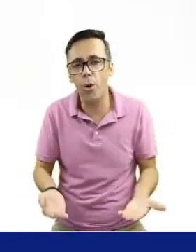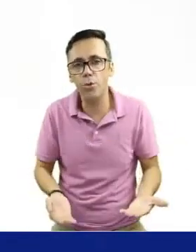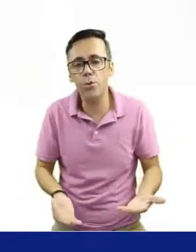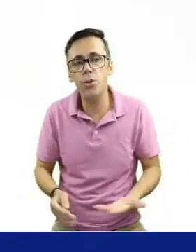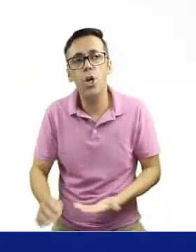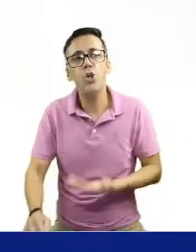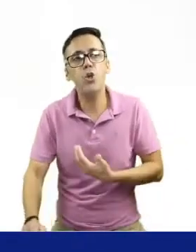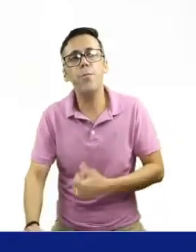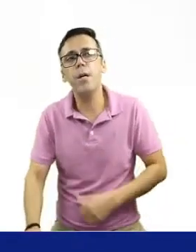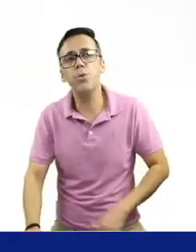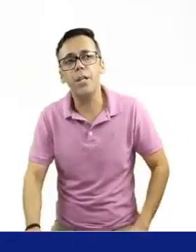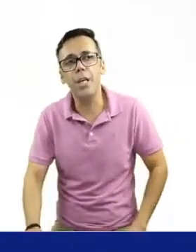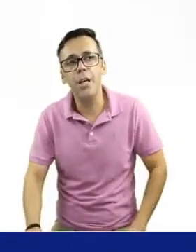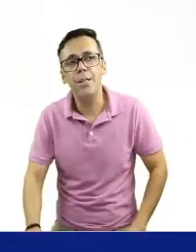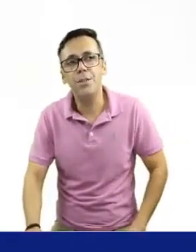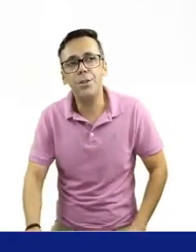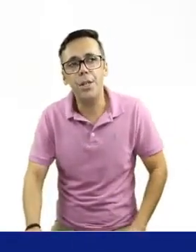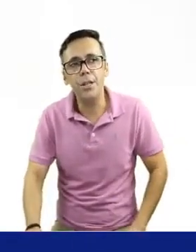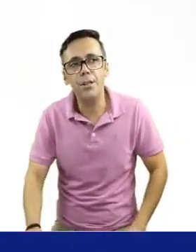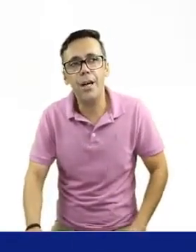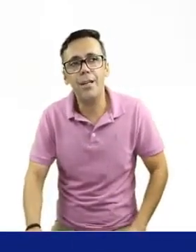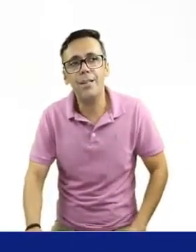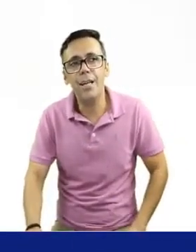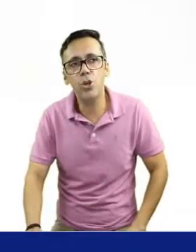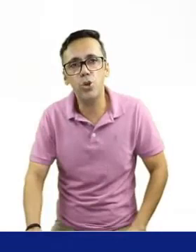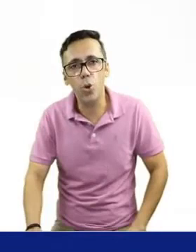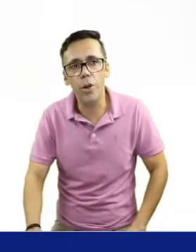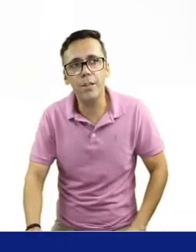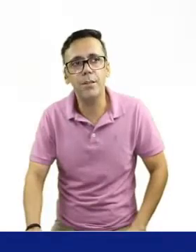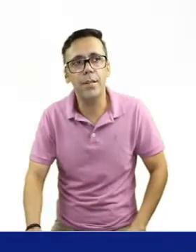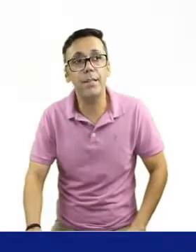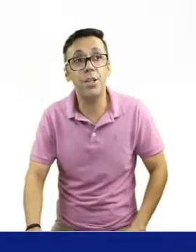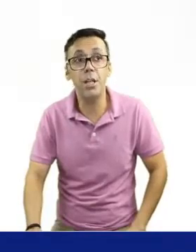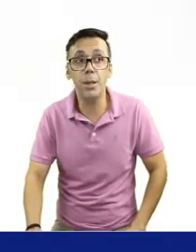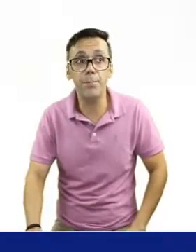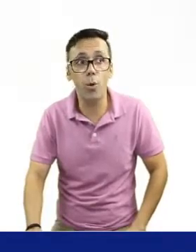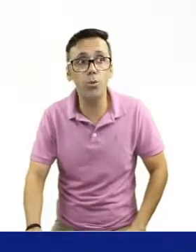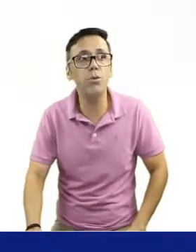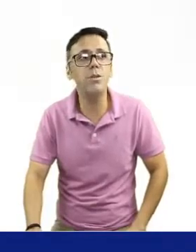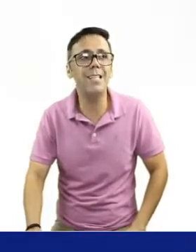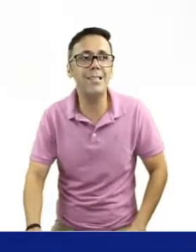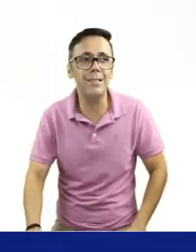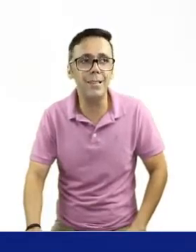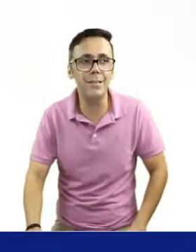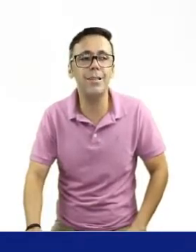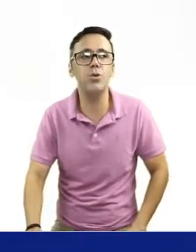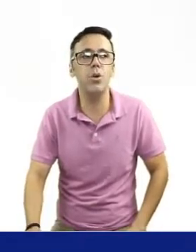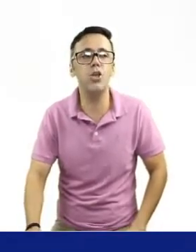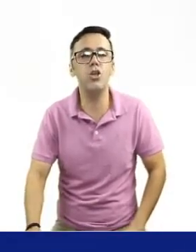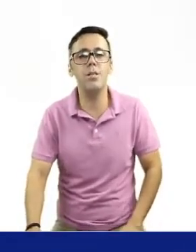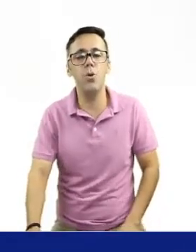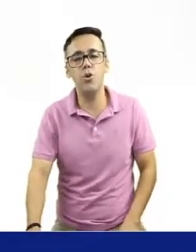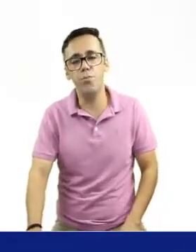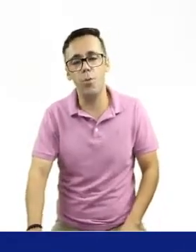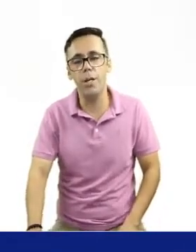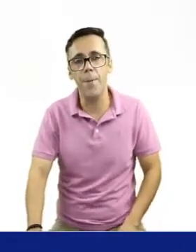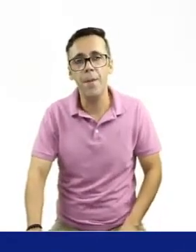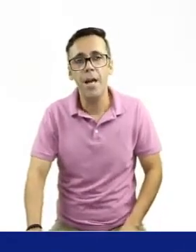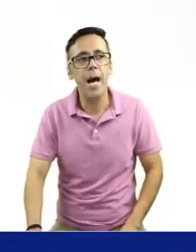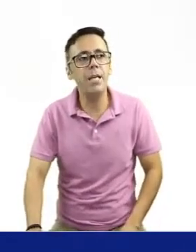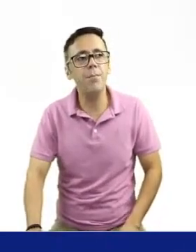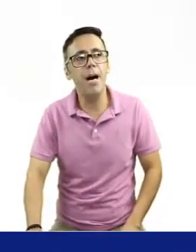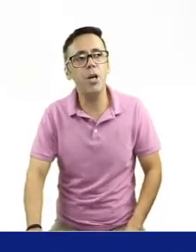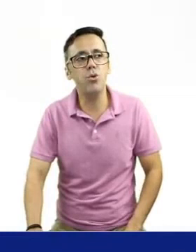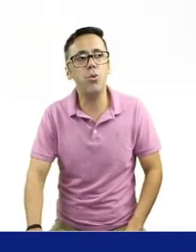vale 2 pontos somando aqui 30 questões né 30 pontos dessas 15 questões de saúde